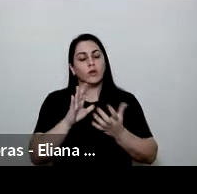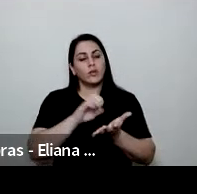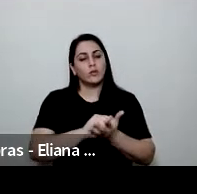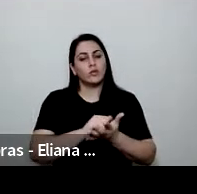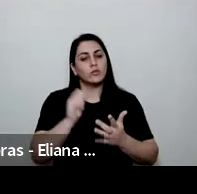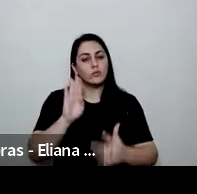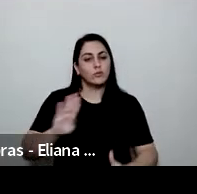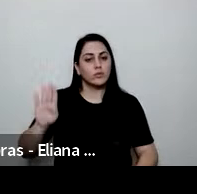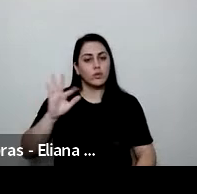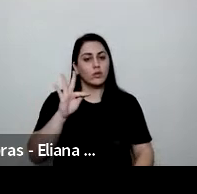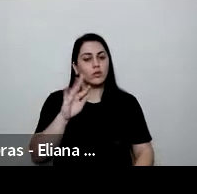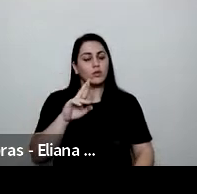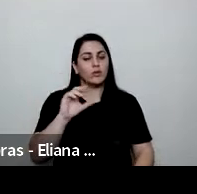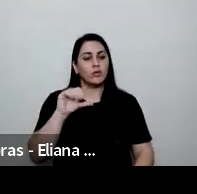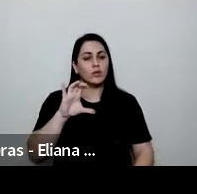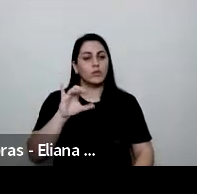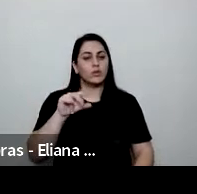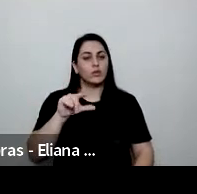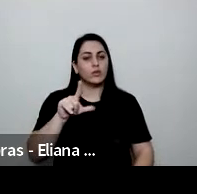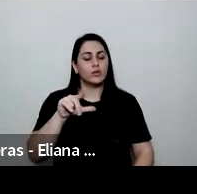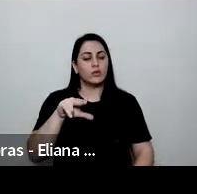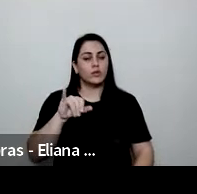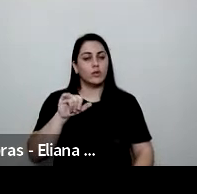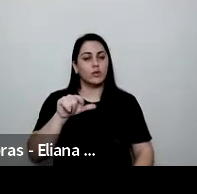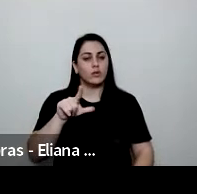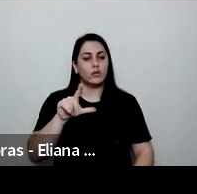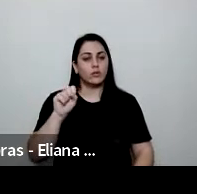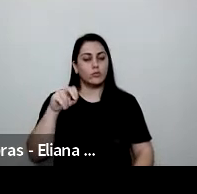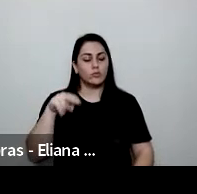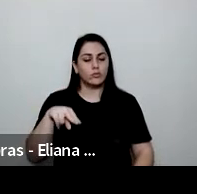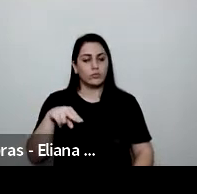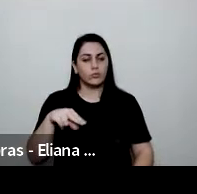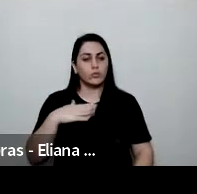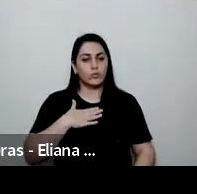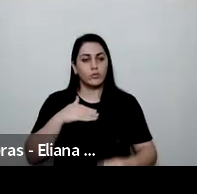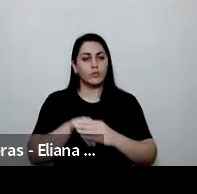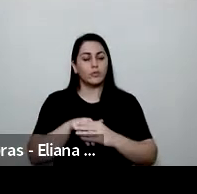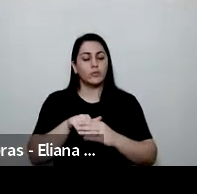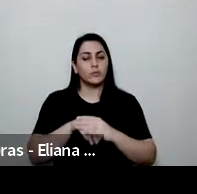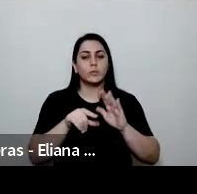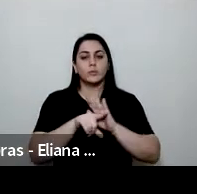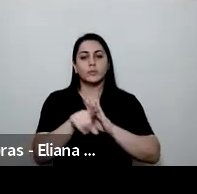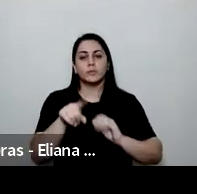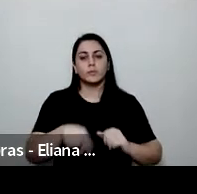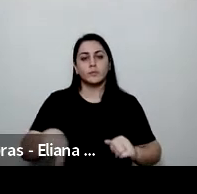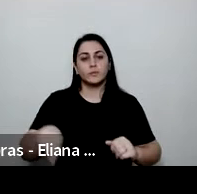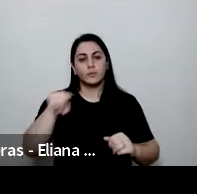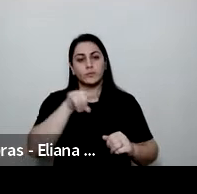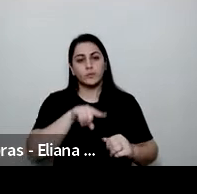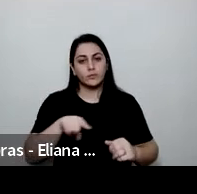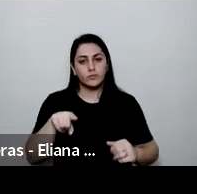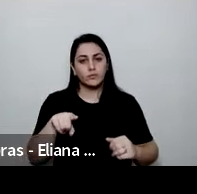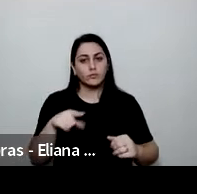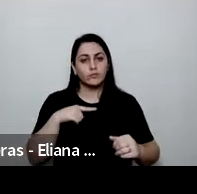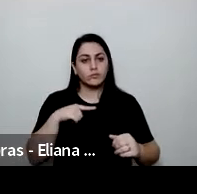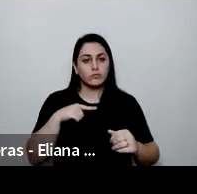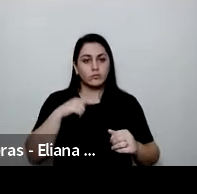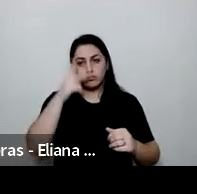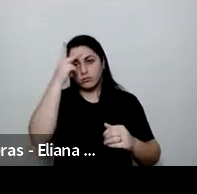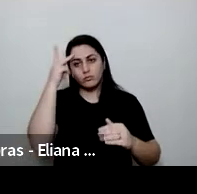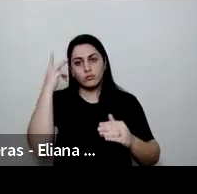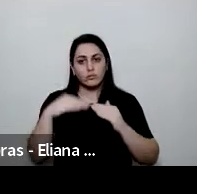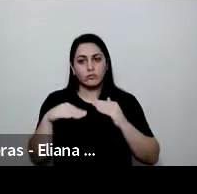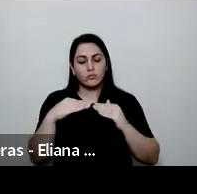frase Milton Silva Alencar como posso ir a consulta é nesse Paris tem alguma divergência